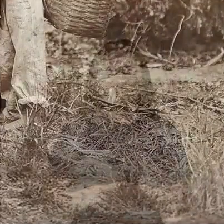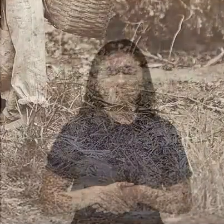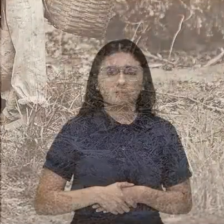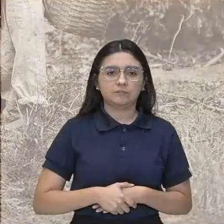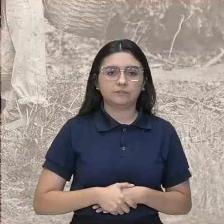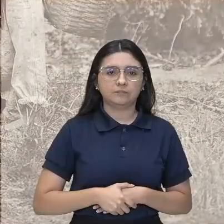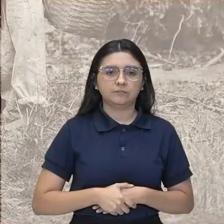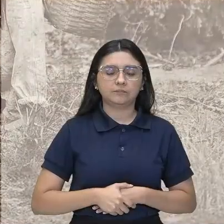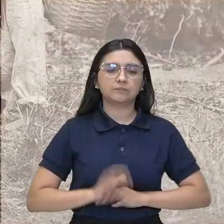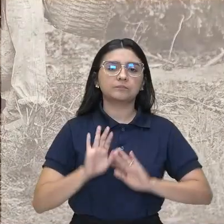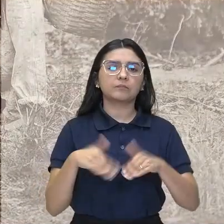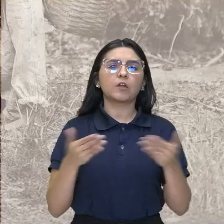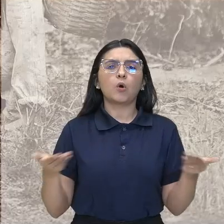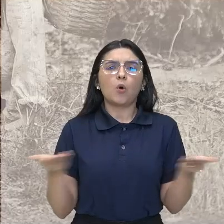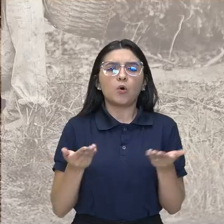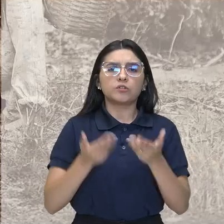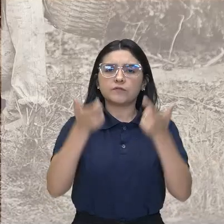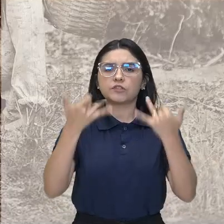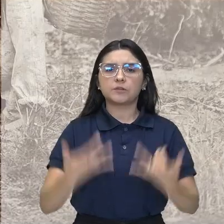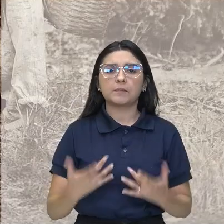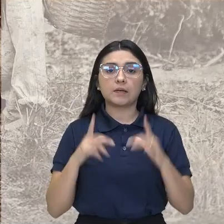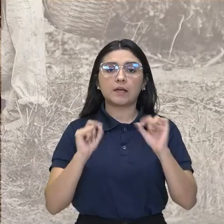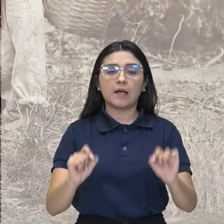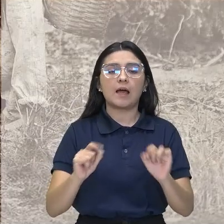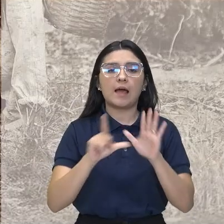Falaremos então sobre a Lei de Terras de